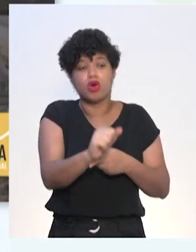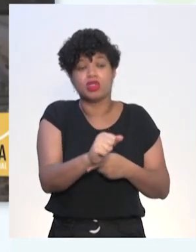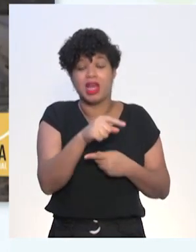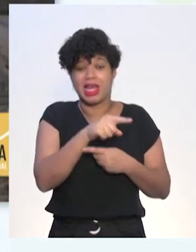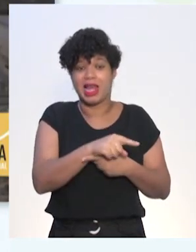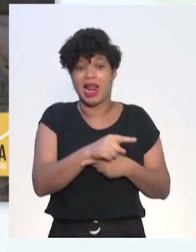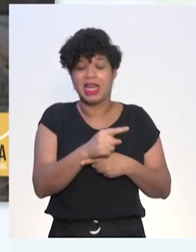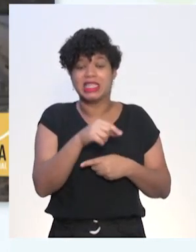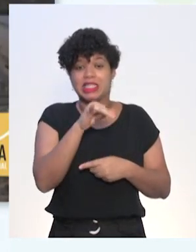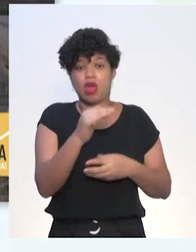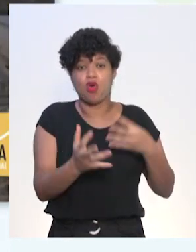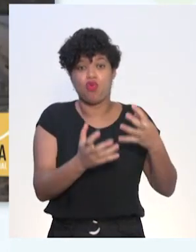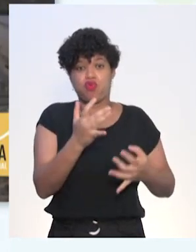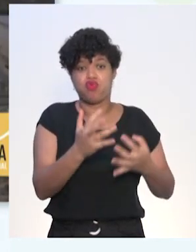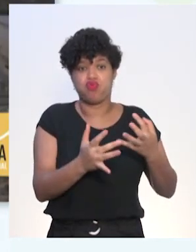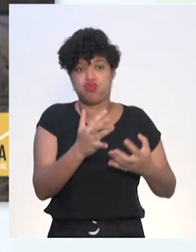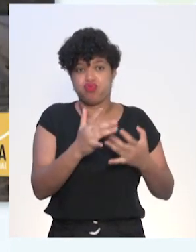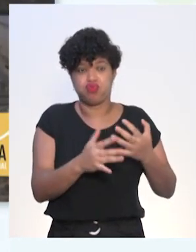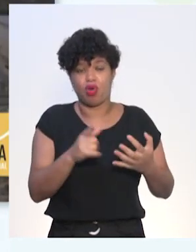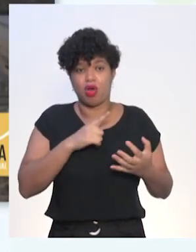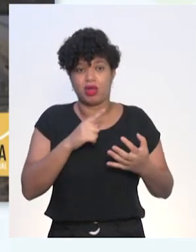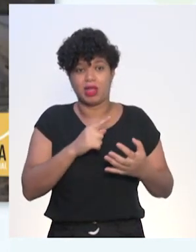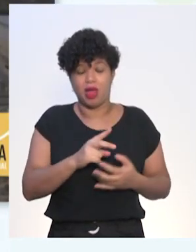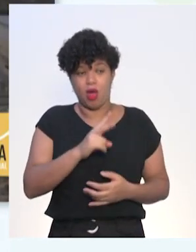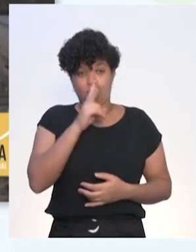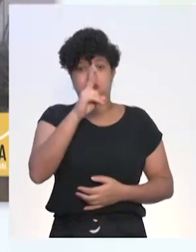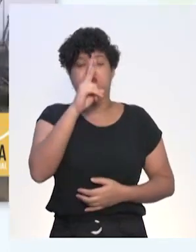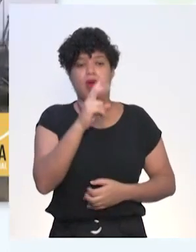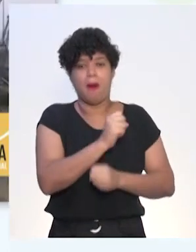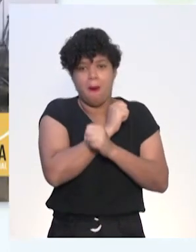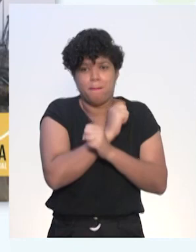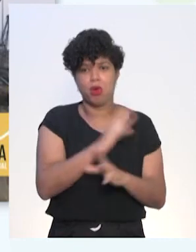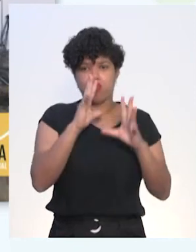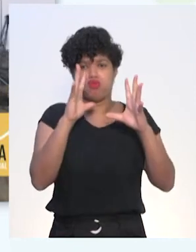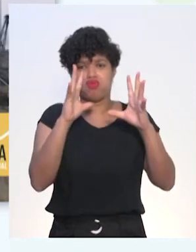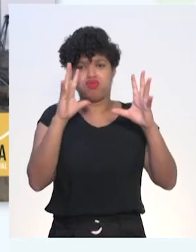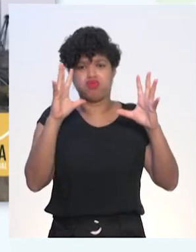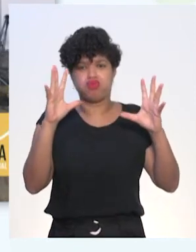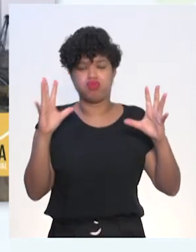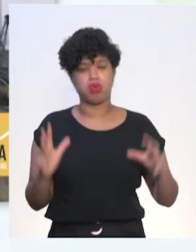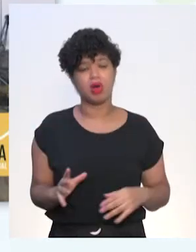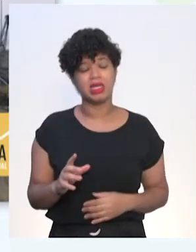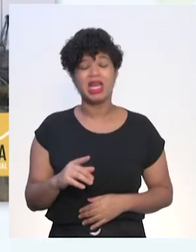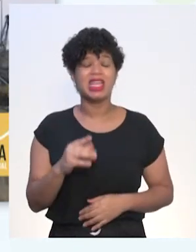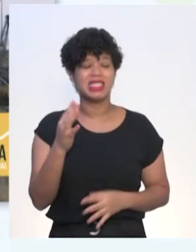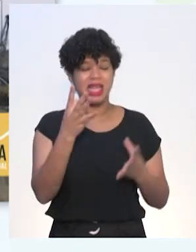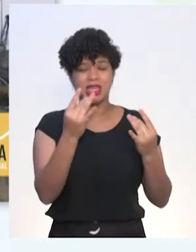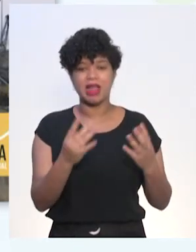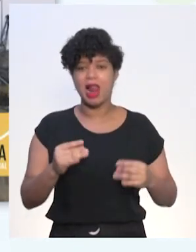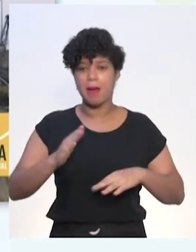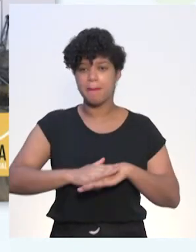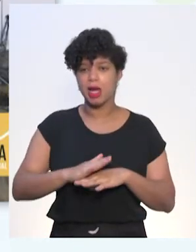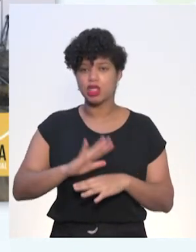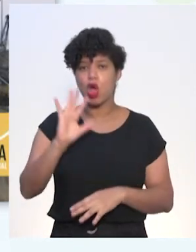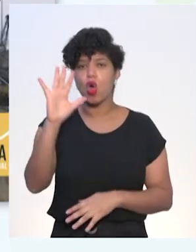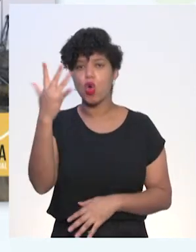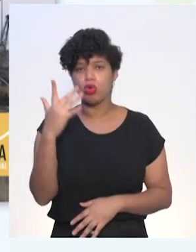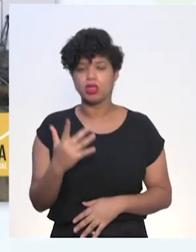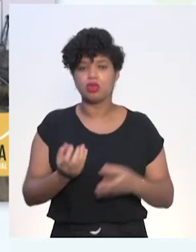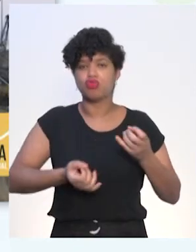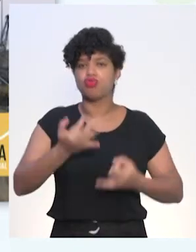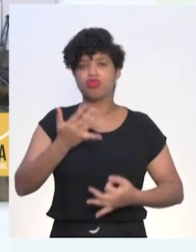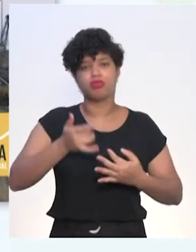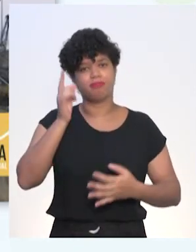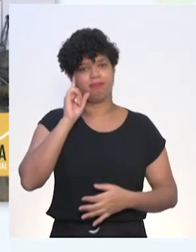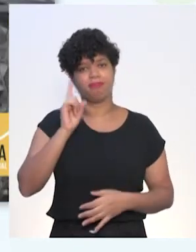geralmente usado como fertilizante ainda não se sabe o que teria provocado o incêndio Inicial e logo